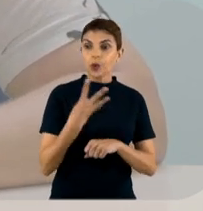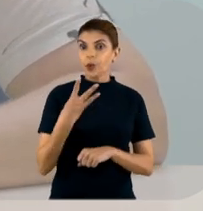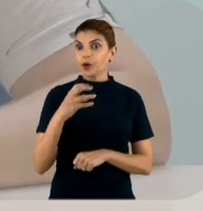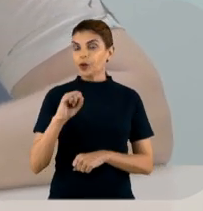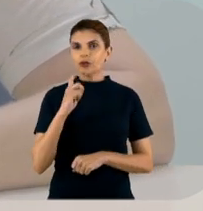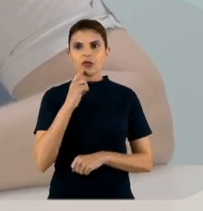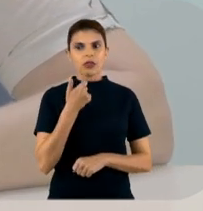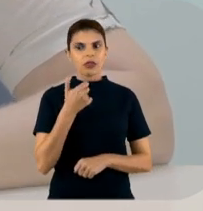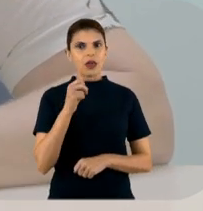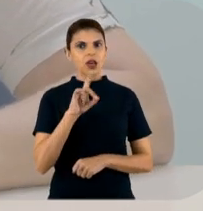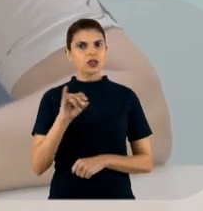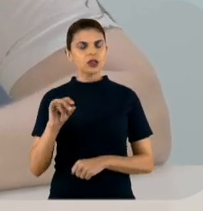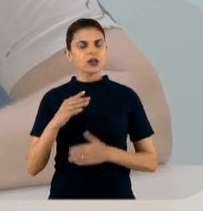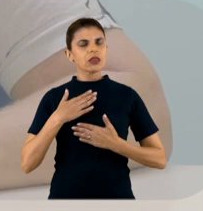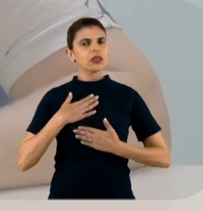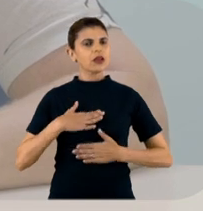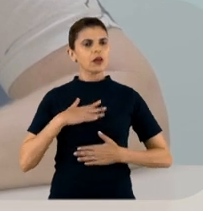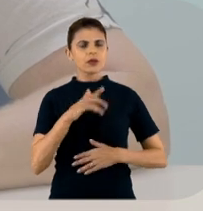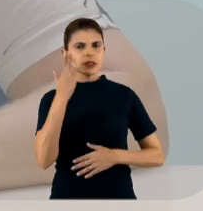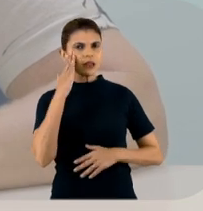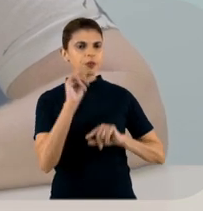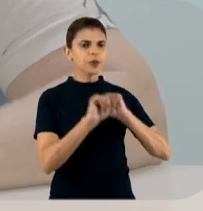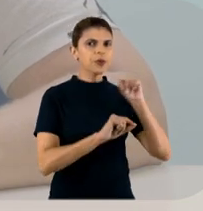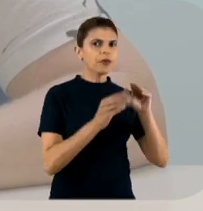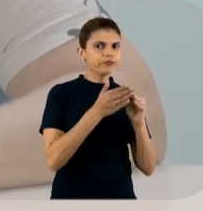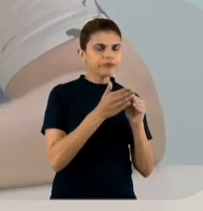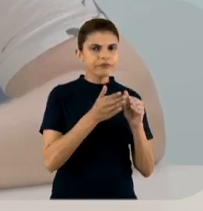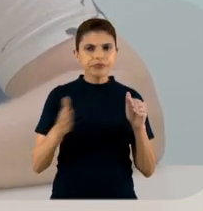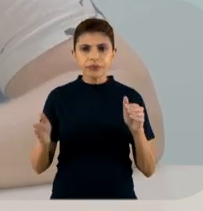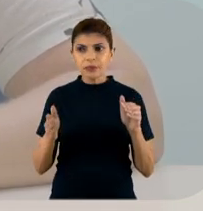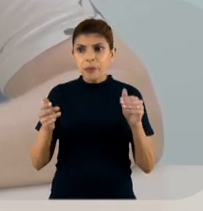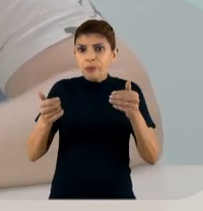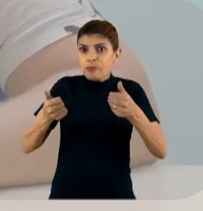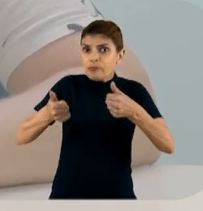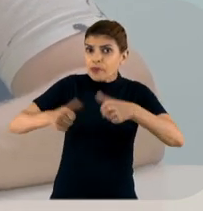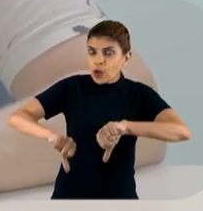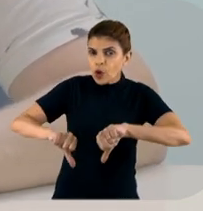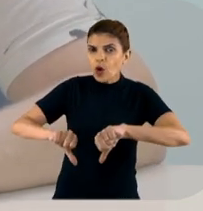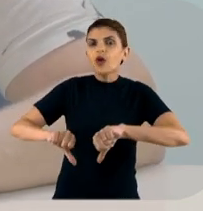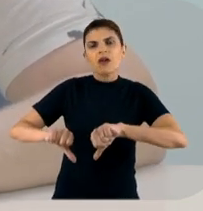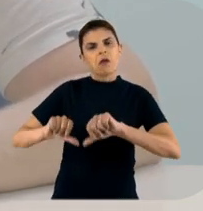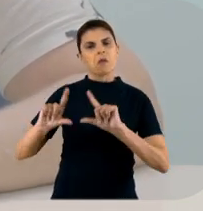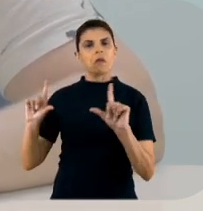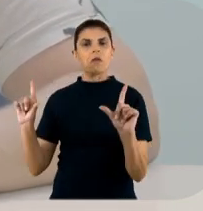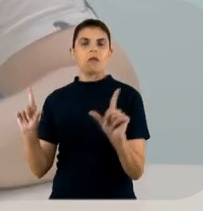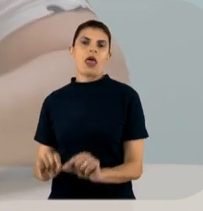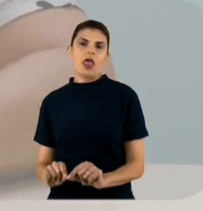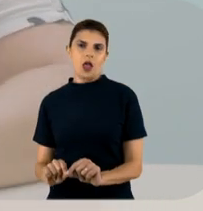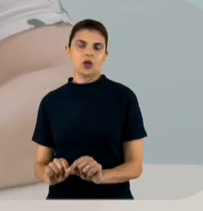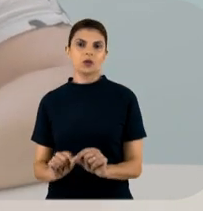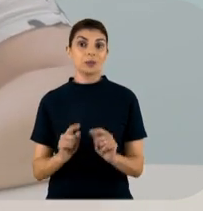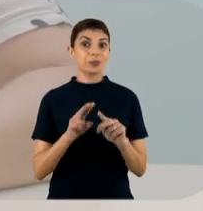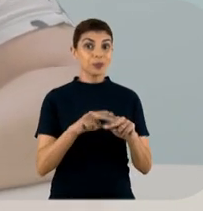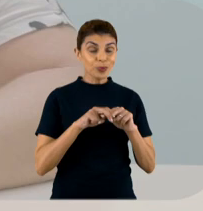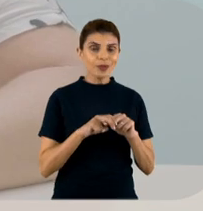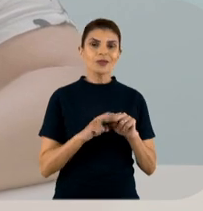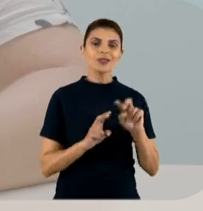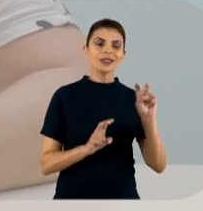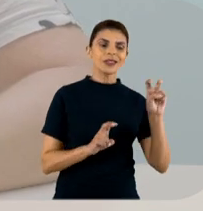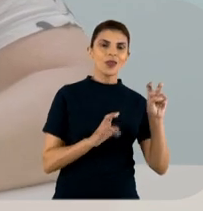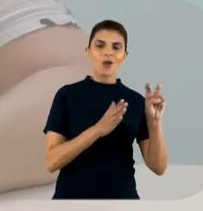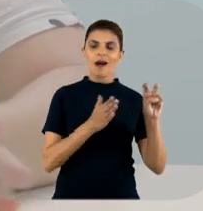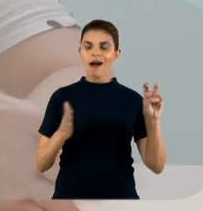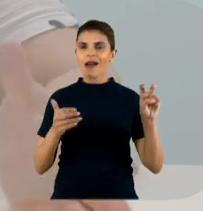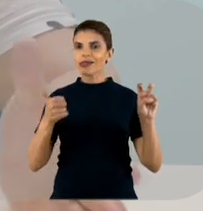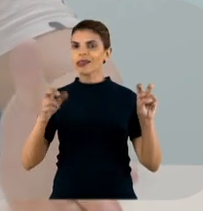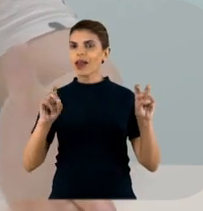do 10º dia você fica mais tranquilo que você sabe que a partir dali o risco de piorar da própria doença é menor embora a pessoa possa ter outras